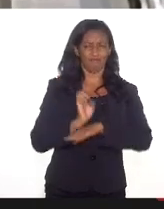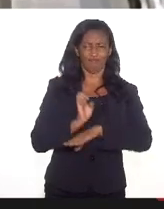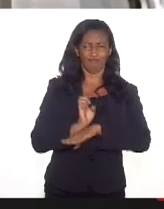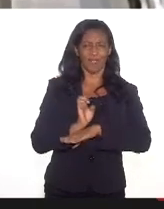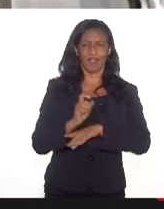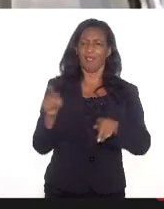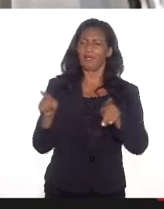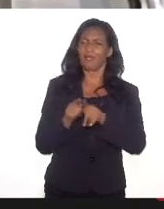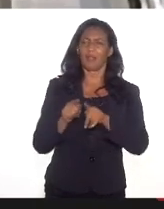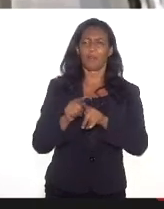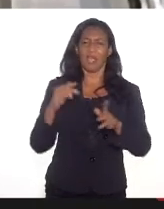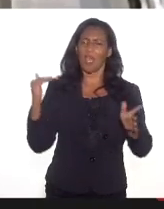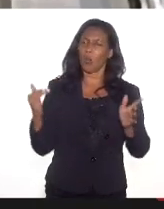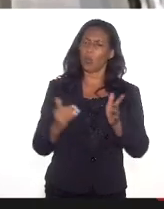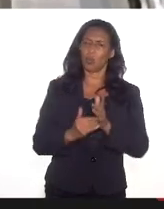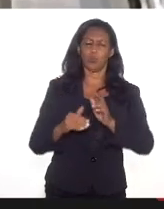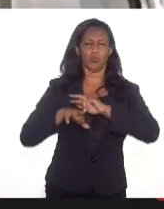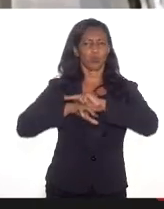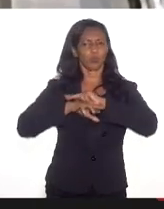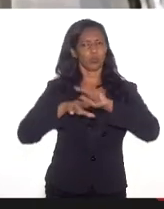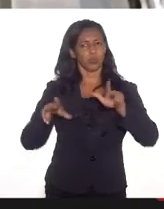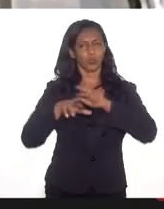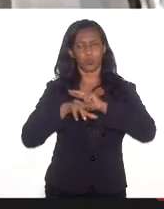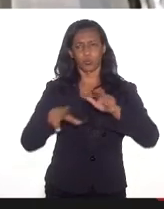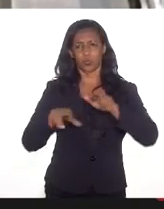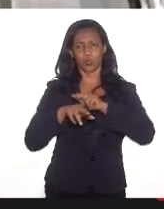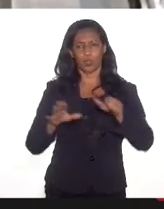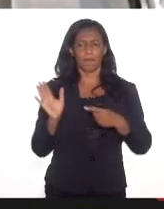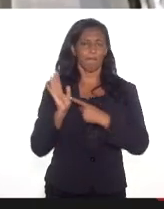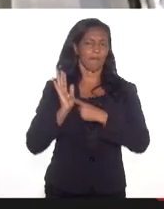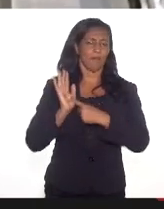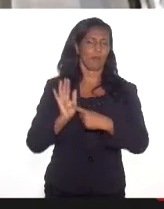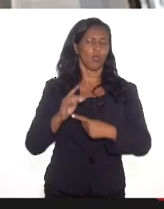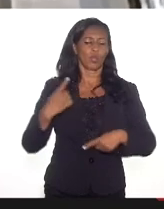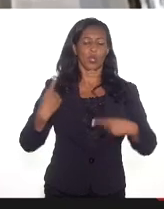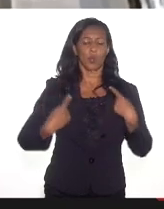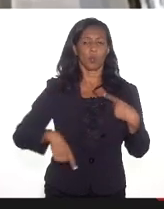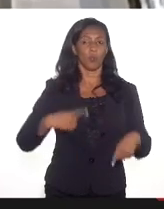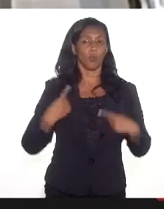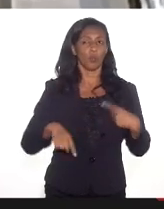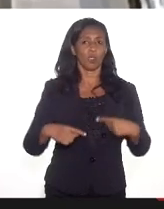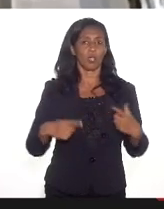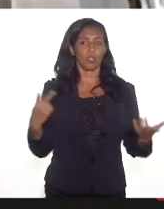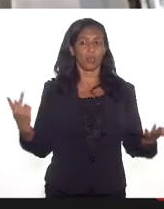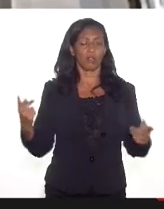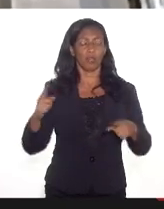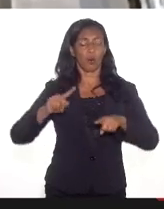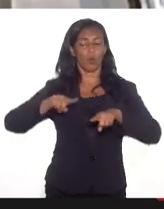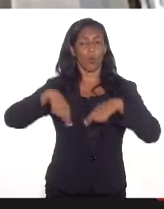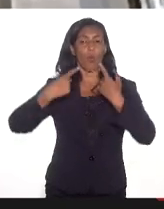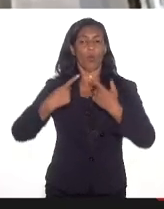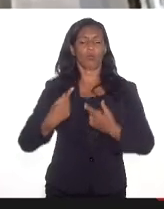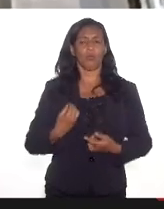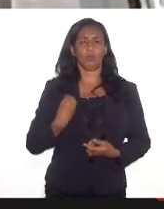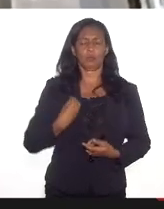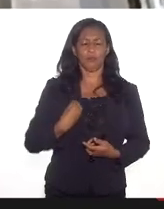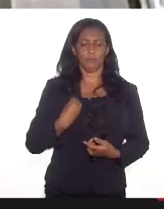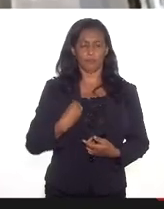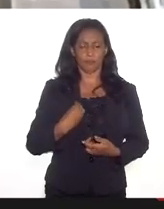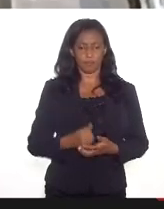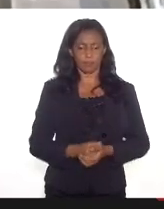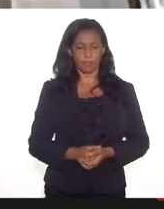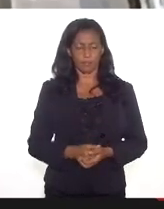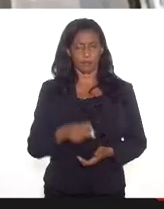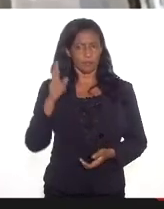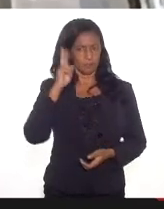última e mais do que isso ela indica que tipo de política pretendem realizar contra nós dito isso